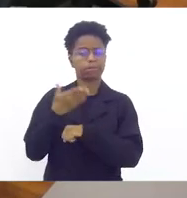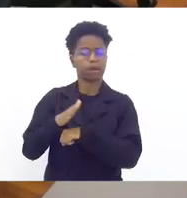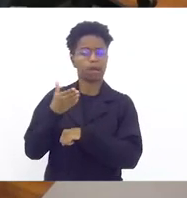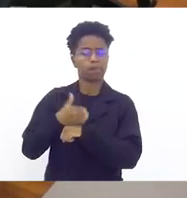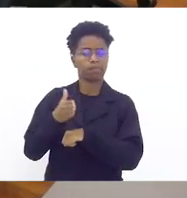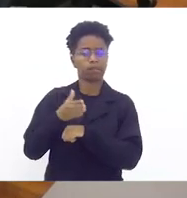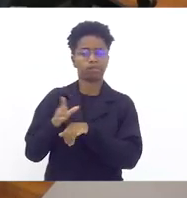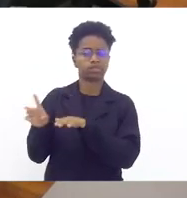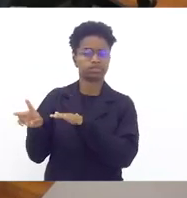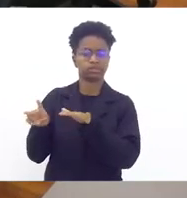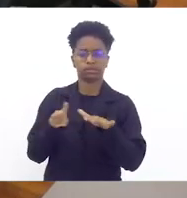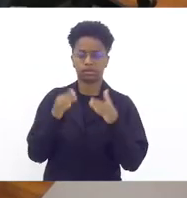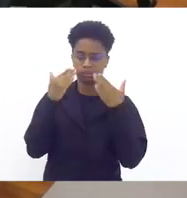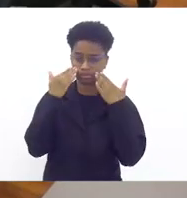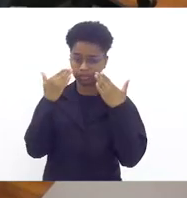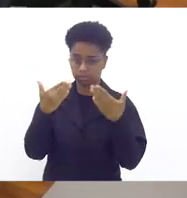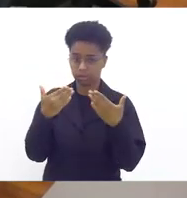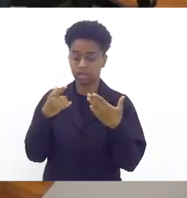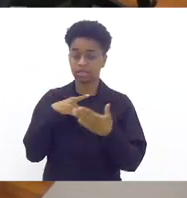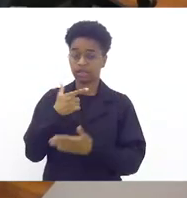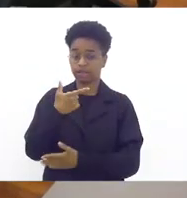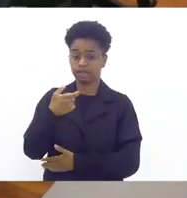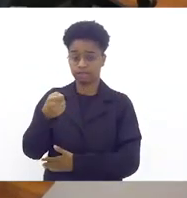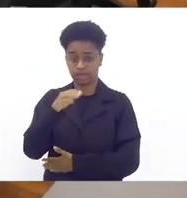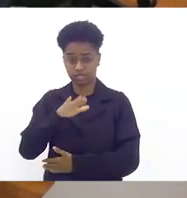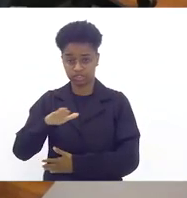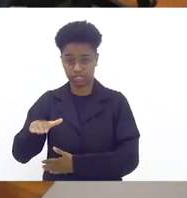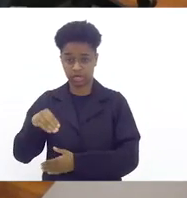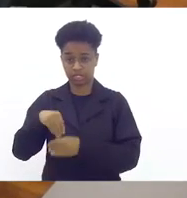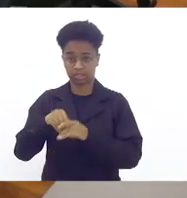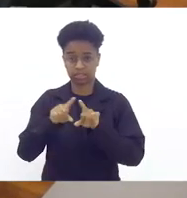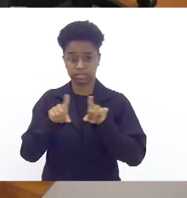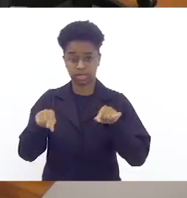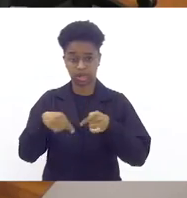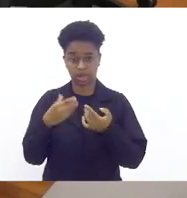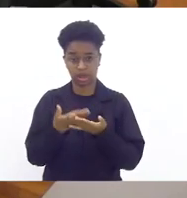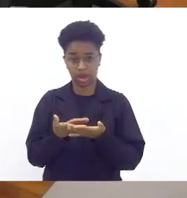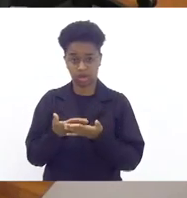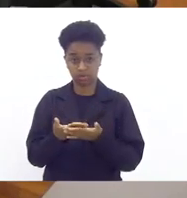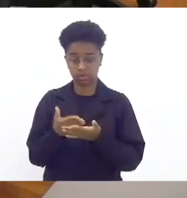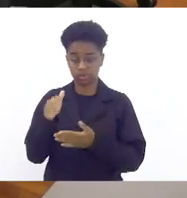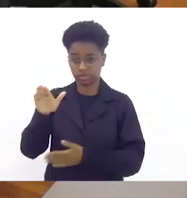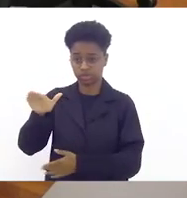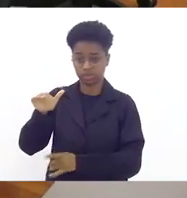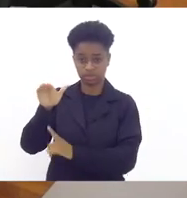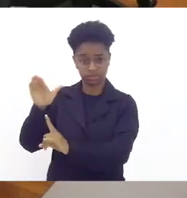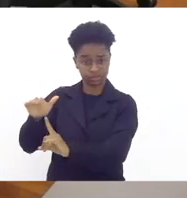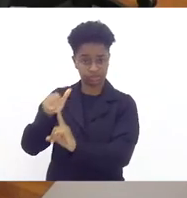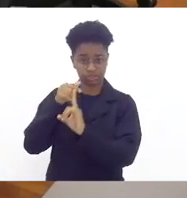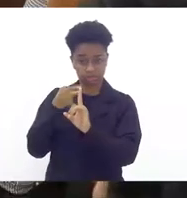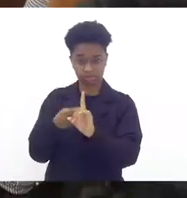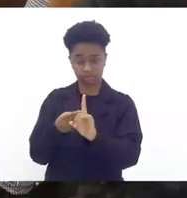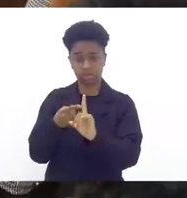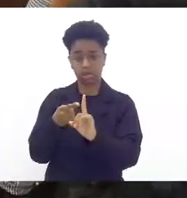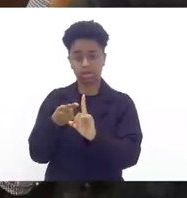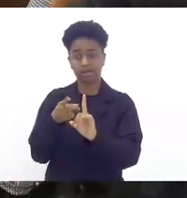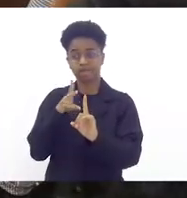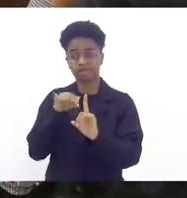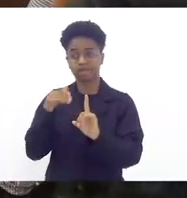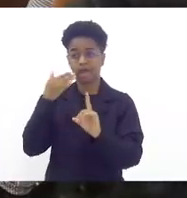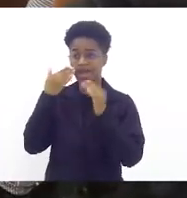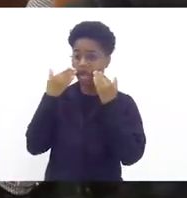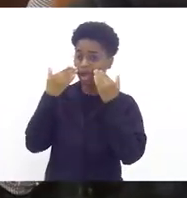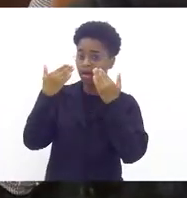fazer uma apresentação. De 20 crianças na sala de aula, me chamam Ana Beatriz. Ana Beatriz, você vai fazer uma